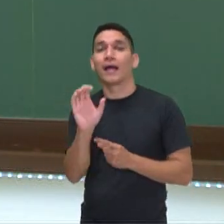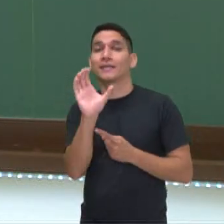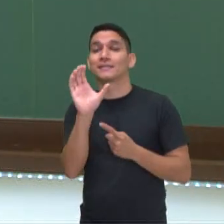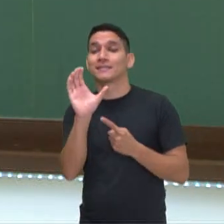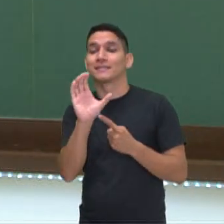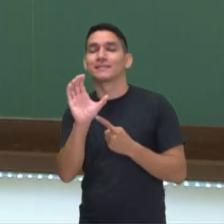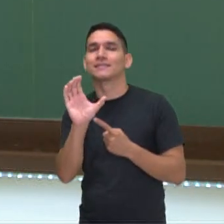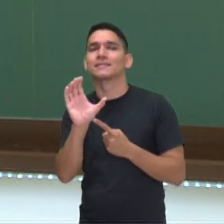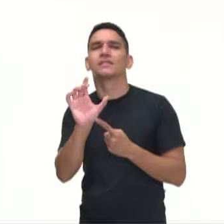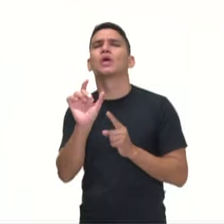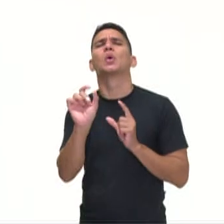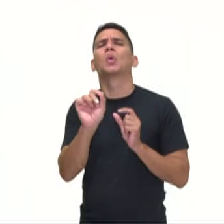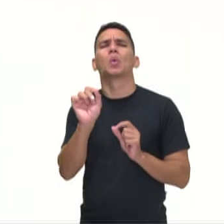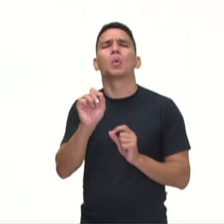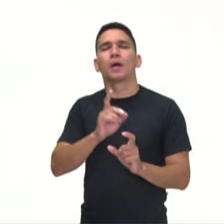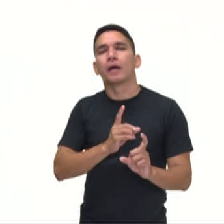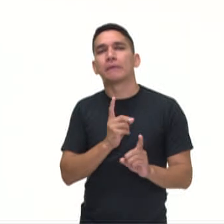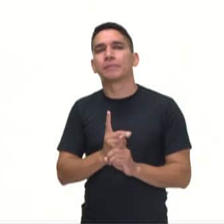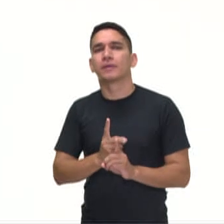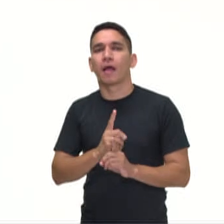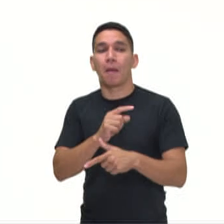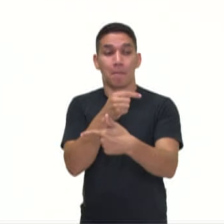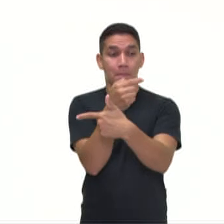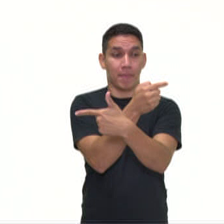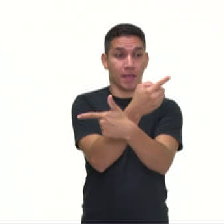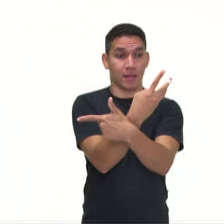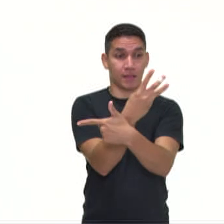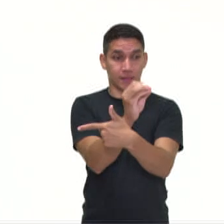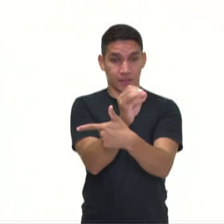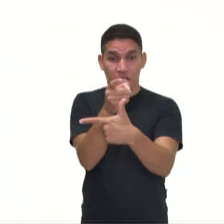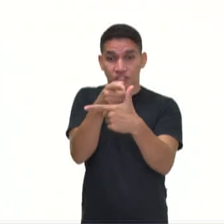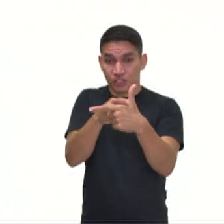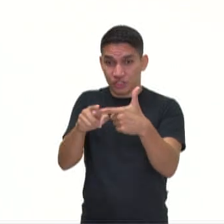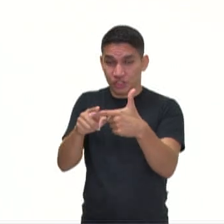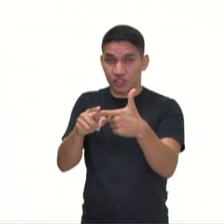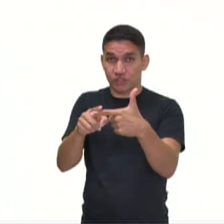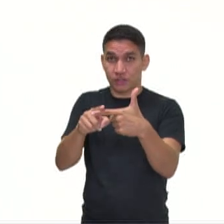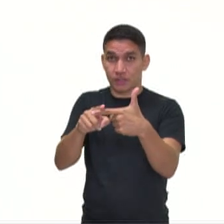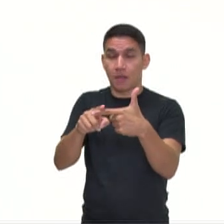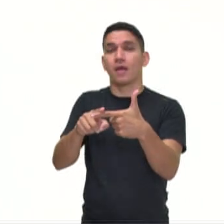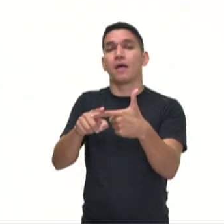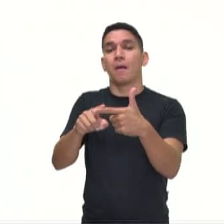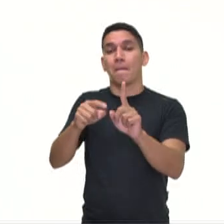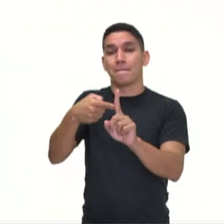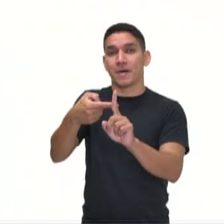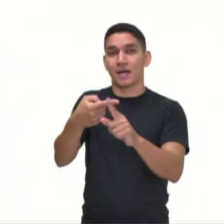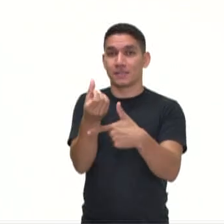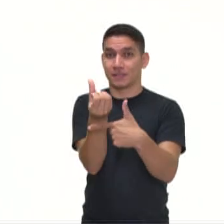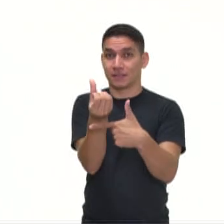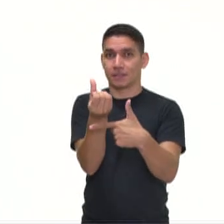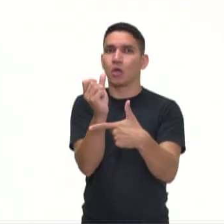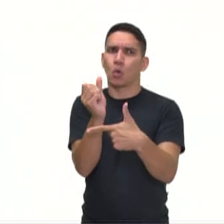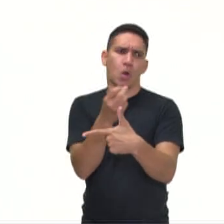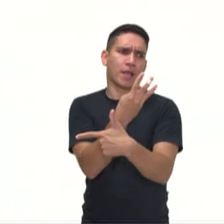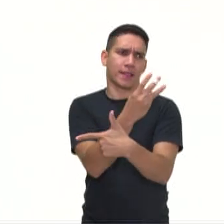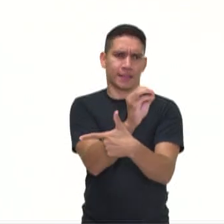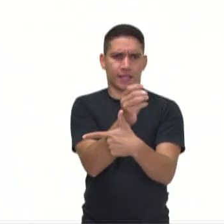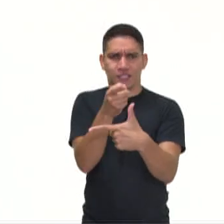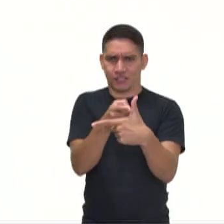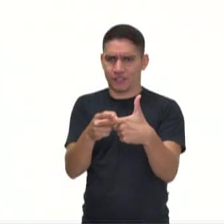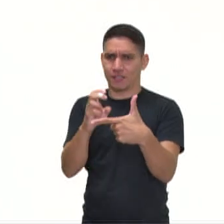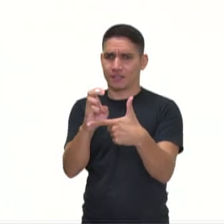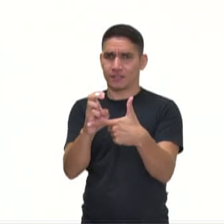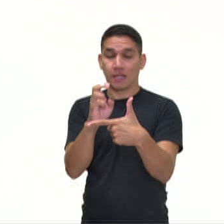próxima conta, ela coloca lá, menos 30 dividido por mais 6. 30 dividido por 6 é